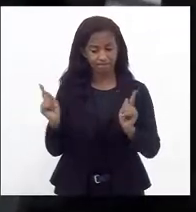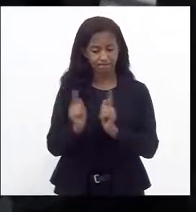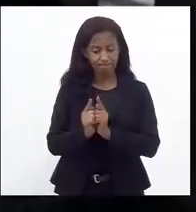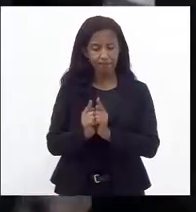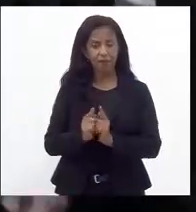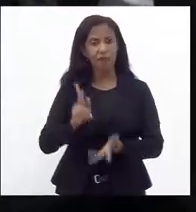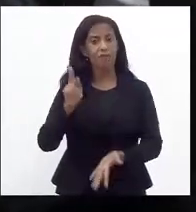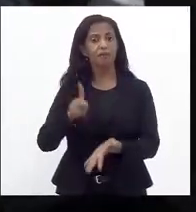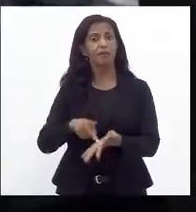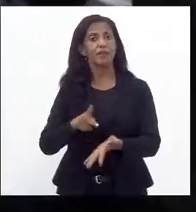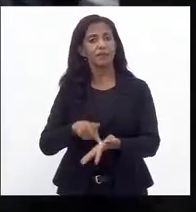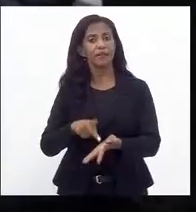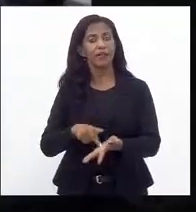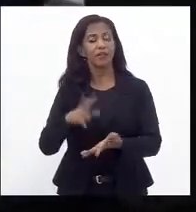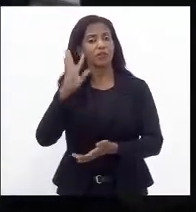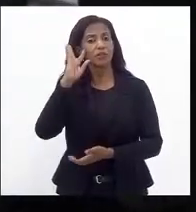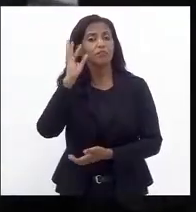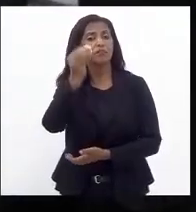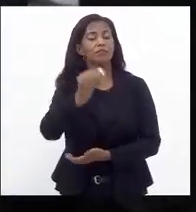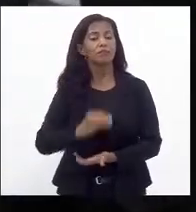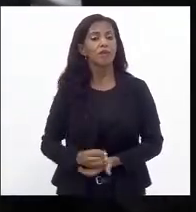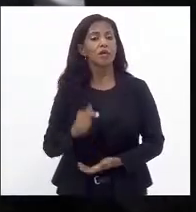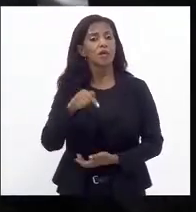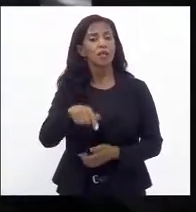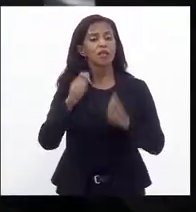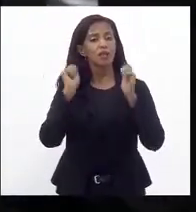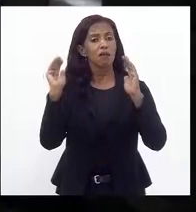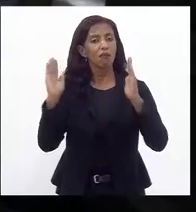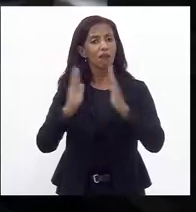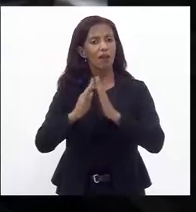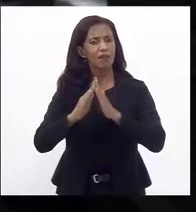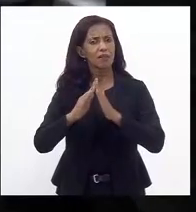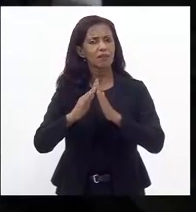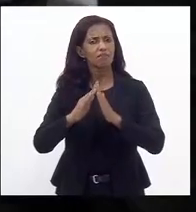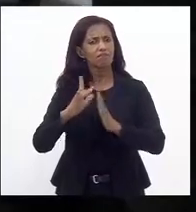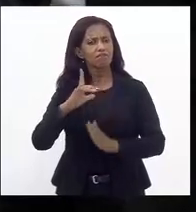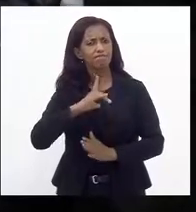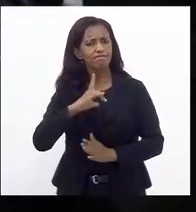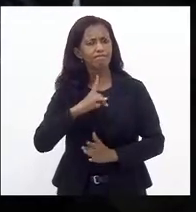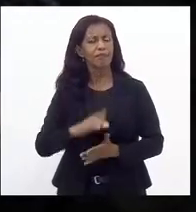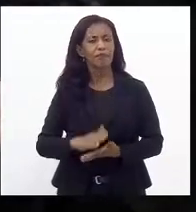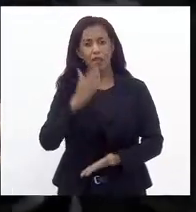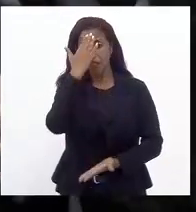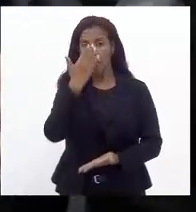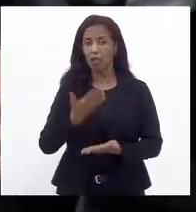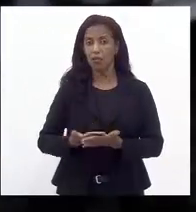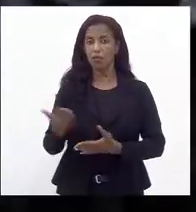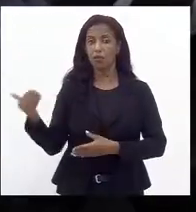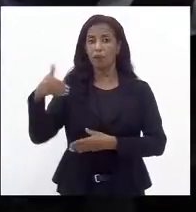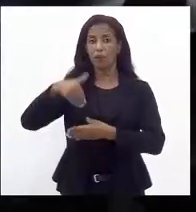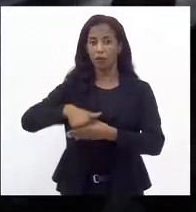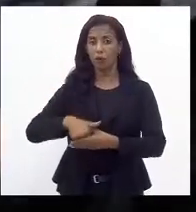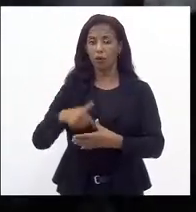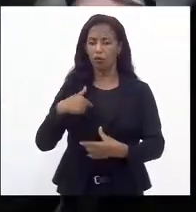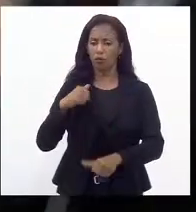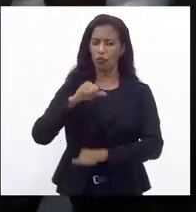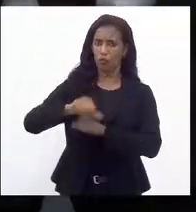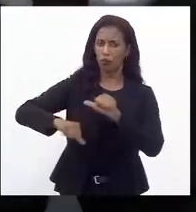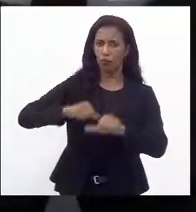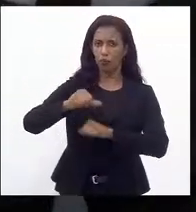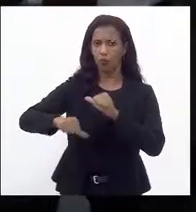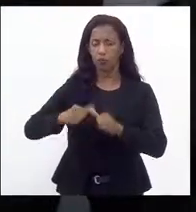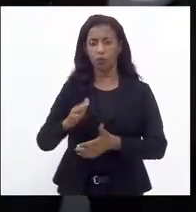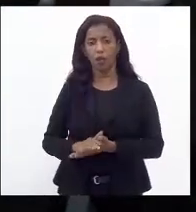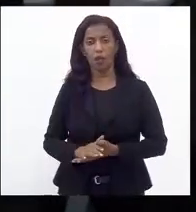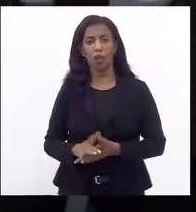verdade a uma decisão que esse Parlamento vai tomar e que acredito pelo voto que vem mudar